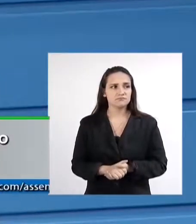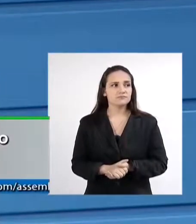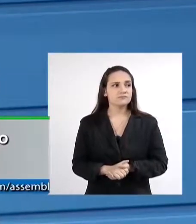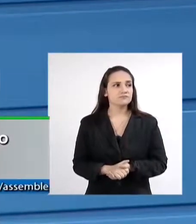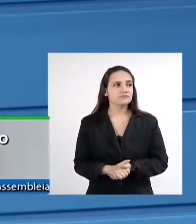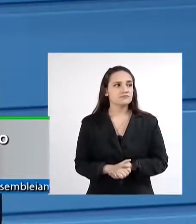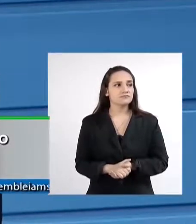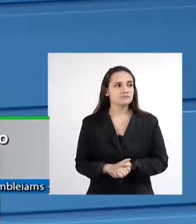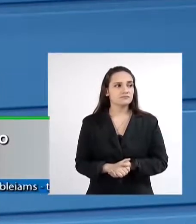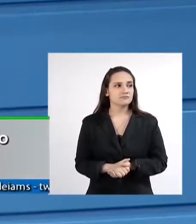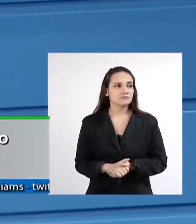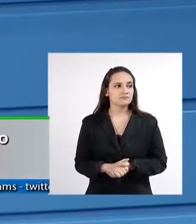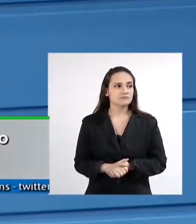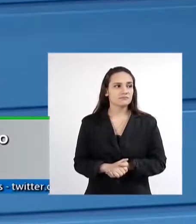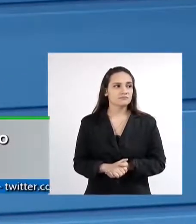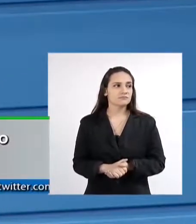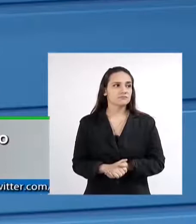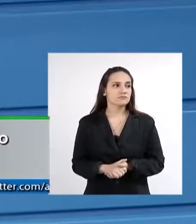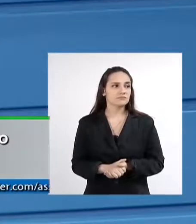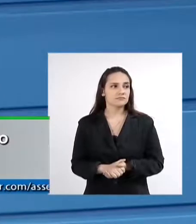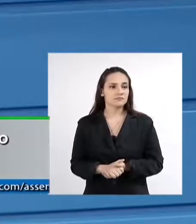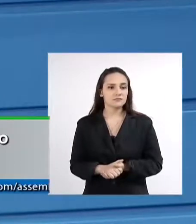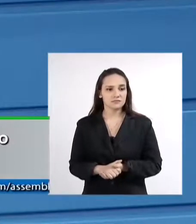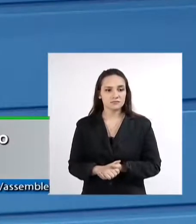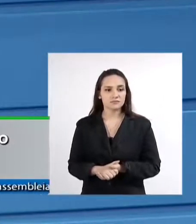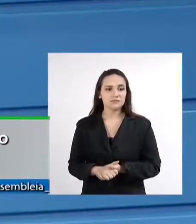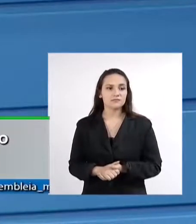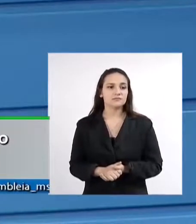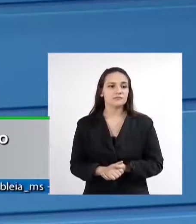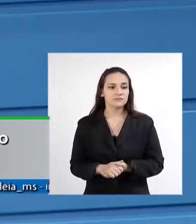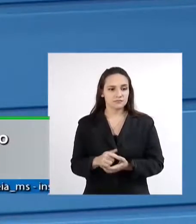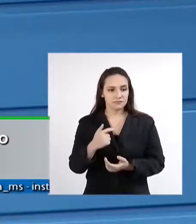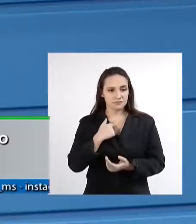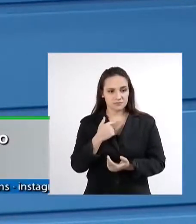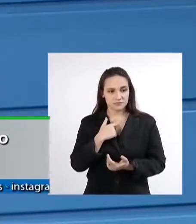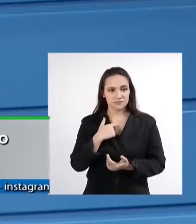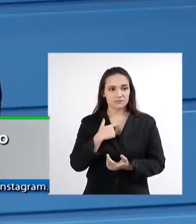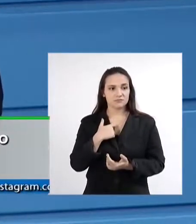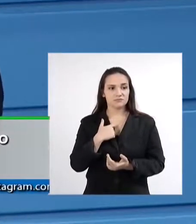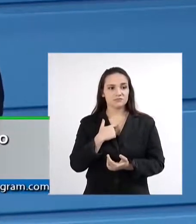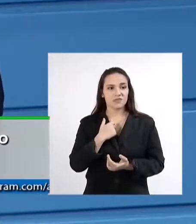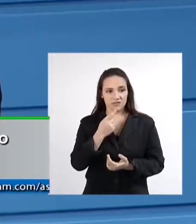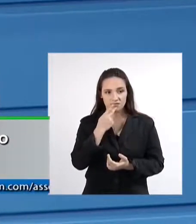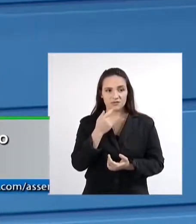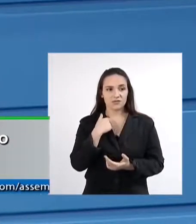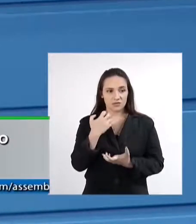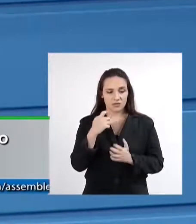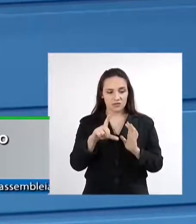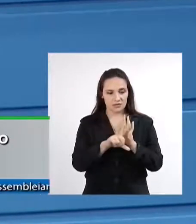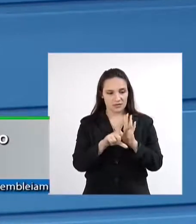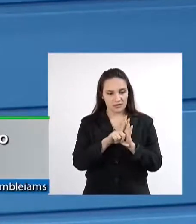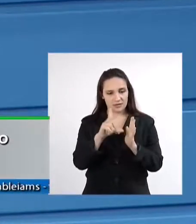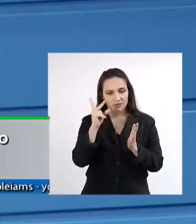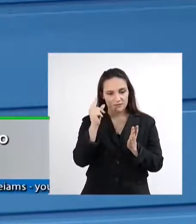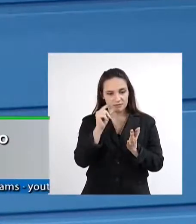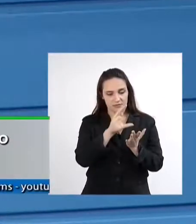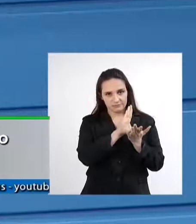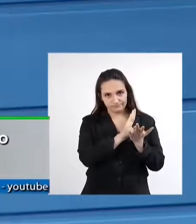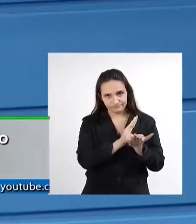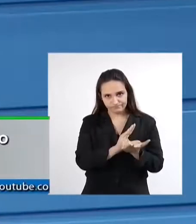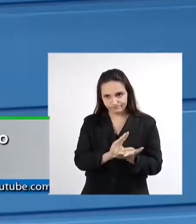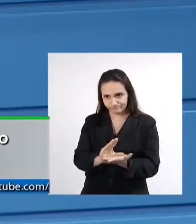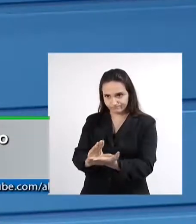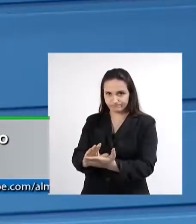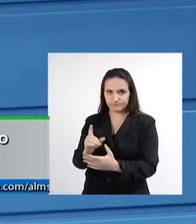Diante dessas informações, eu decidi enviar boa parte das emendas para lá. Estivemos no evento, junto com Vossa Excelência, do